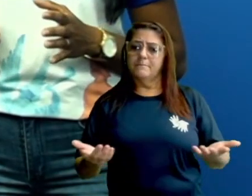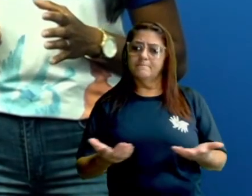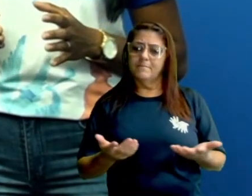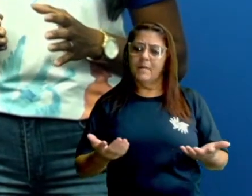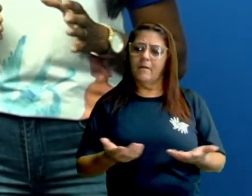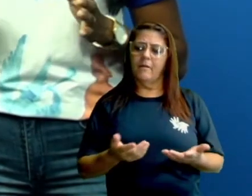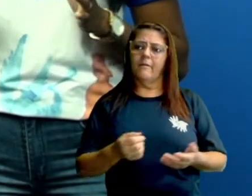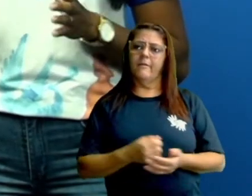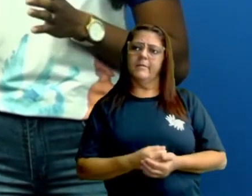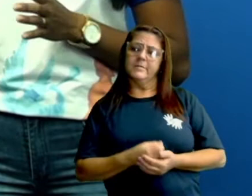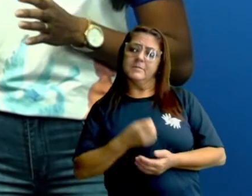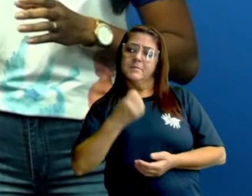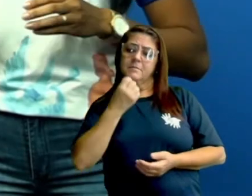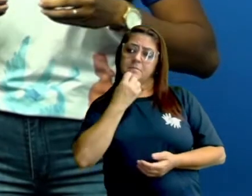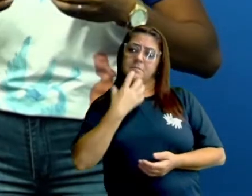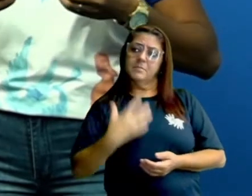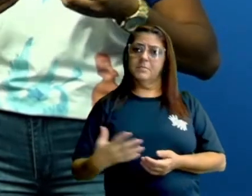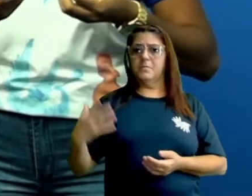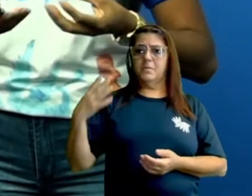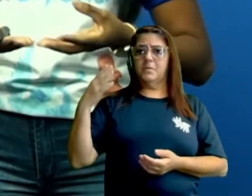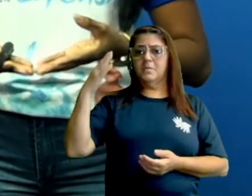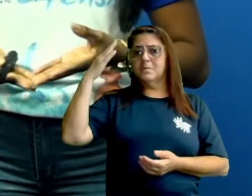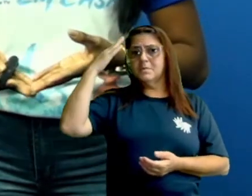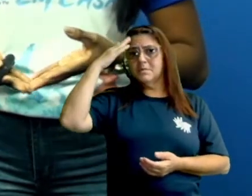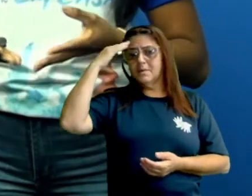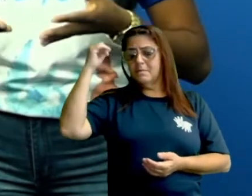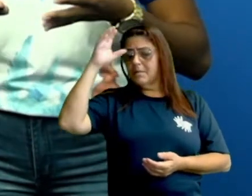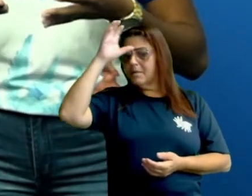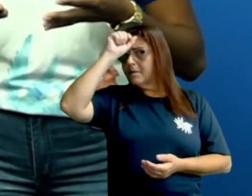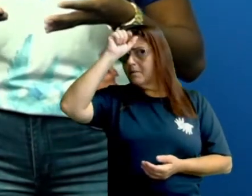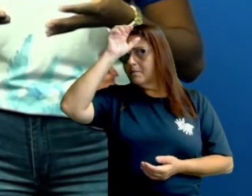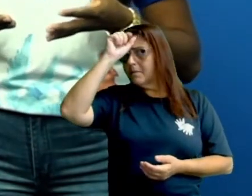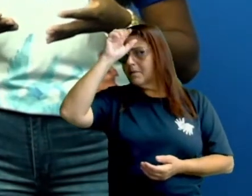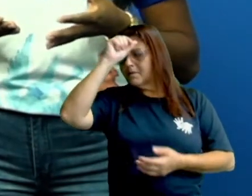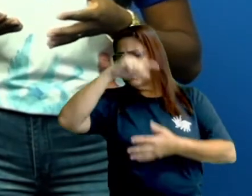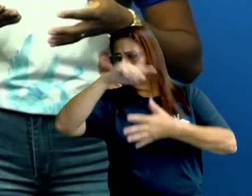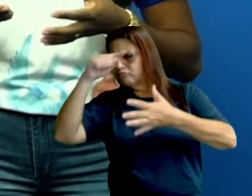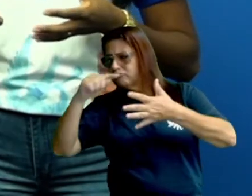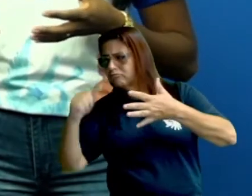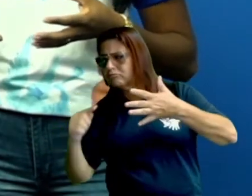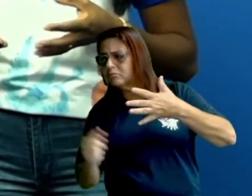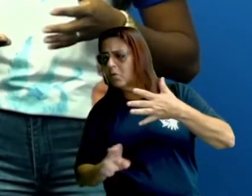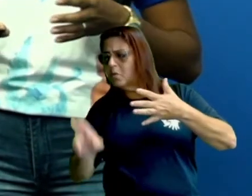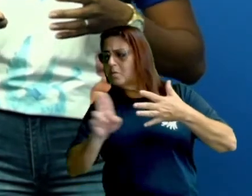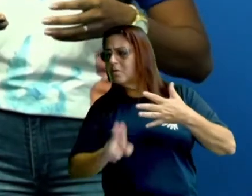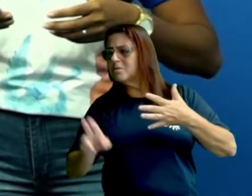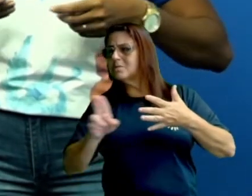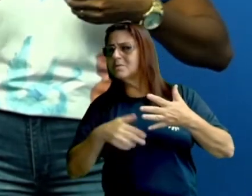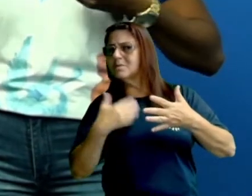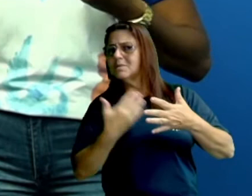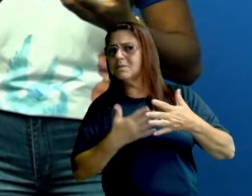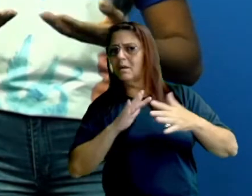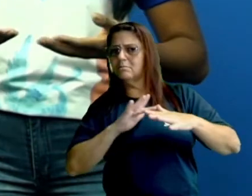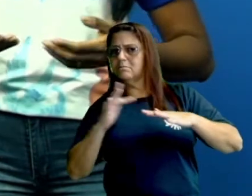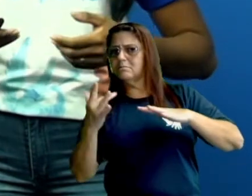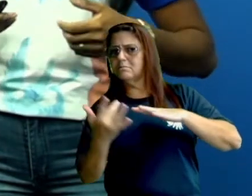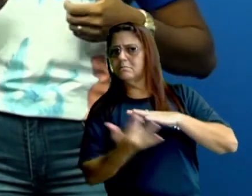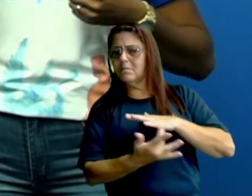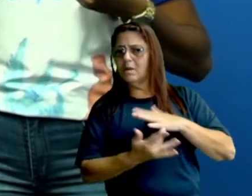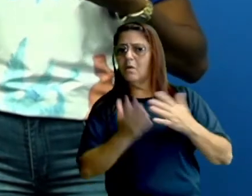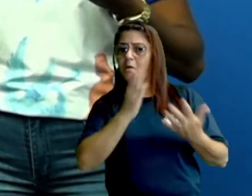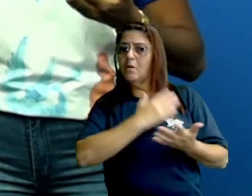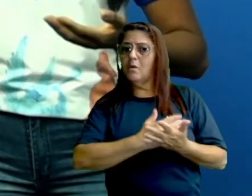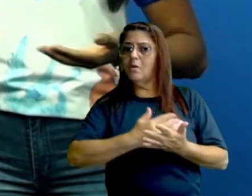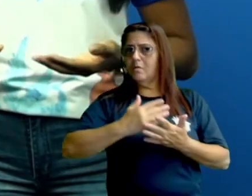sempre bom a gente saber de tudo isso para, claro, a gente saber também como é que funciona e a gente começar